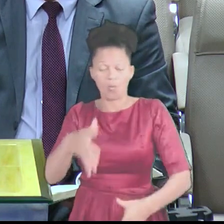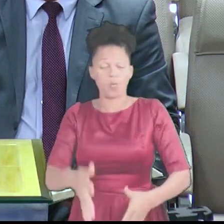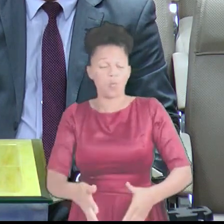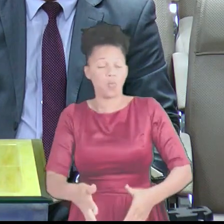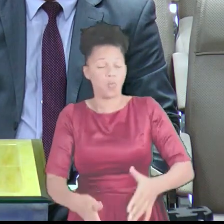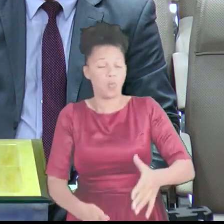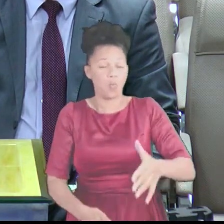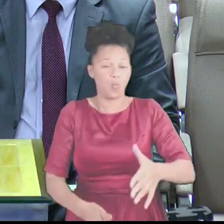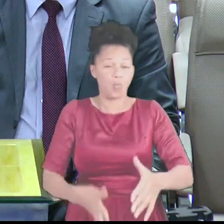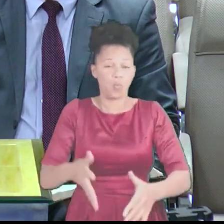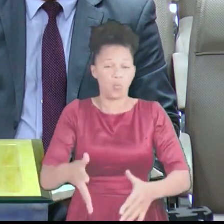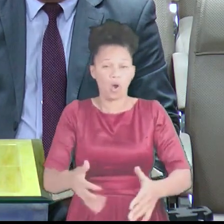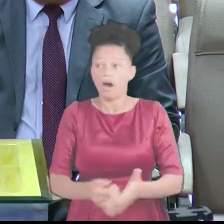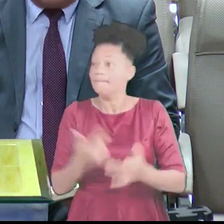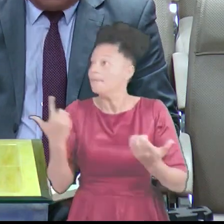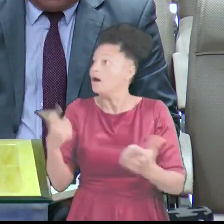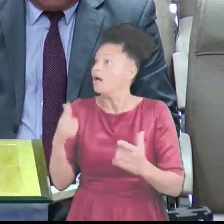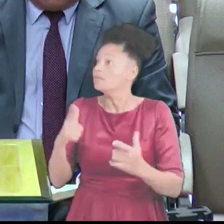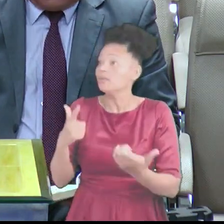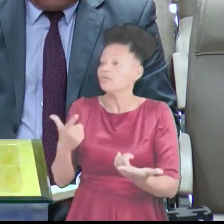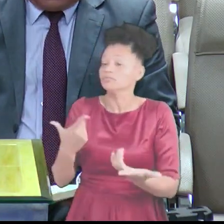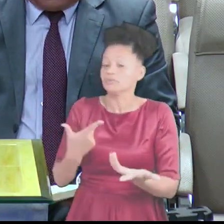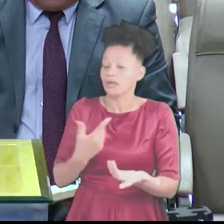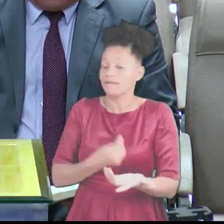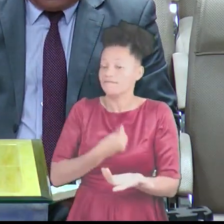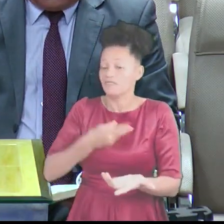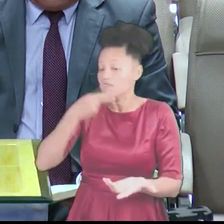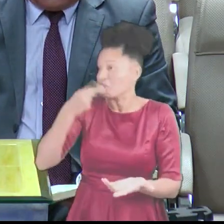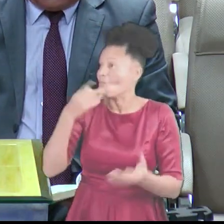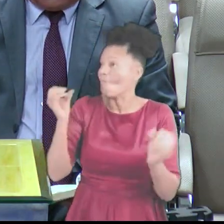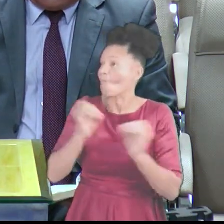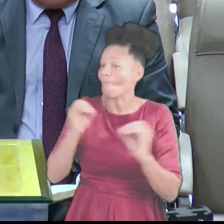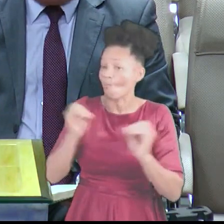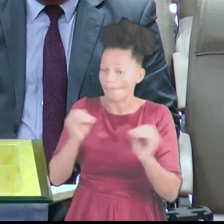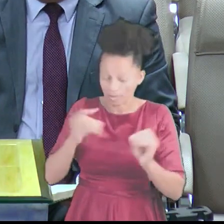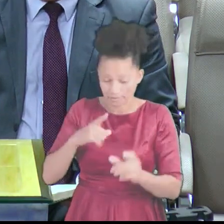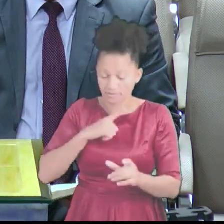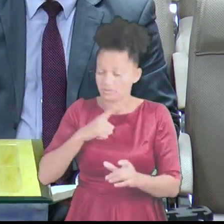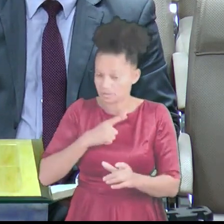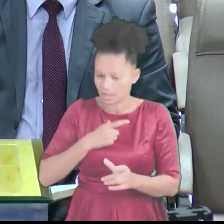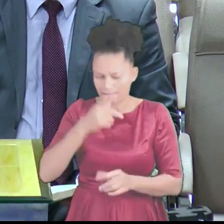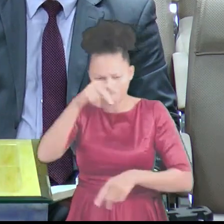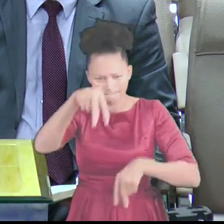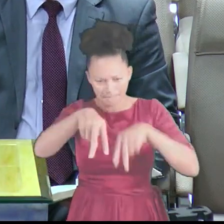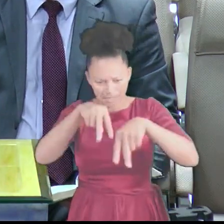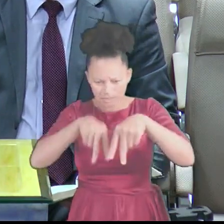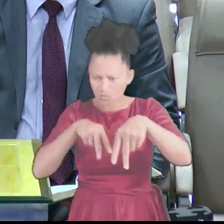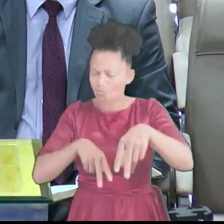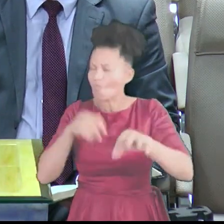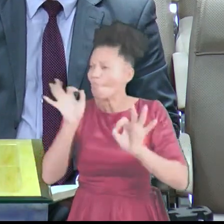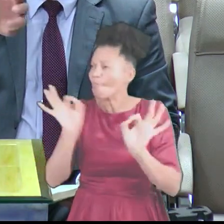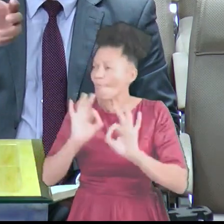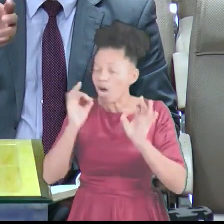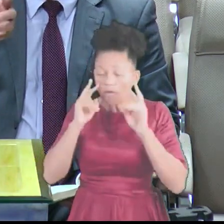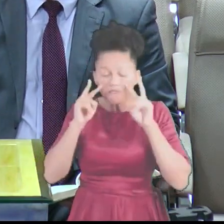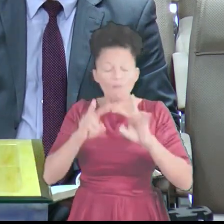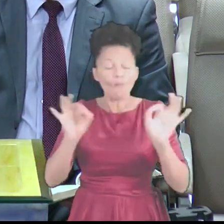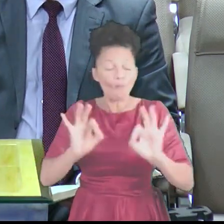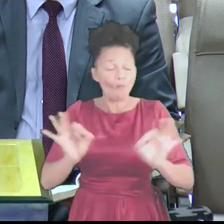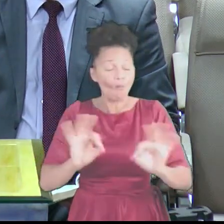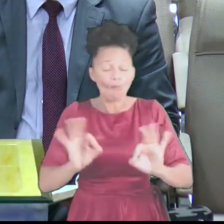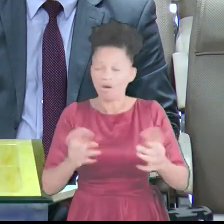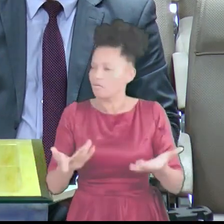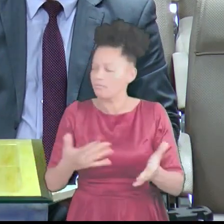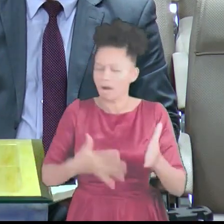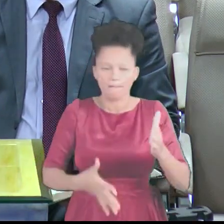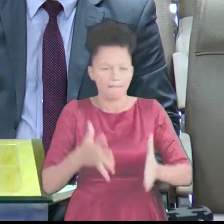Tem gente, mas não é, não fala. Tem gente, mas não vê ainda. Tem gente, mas